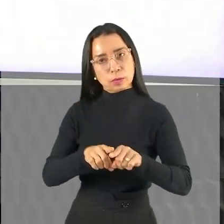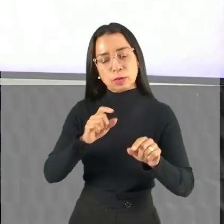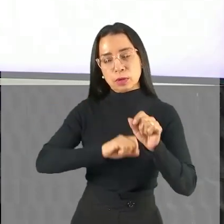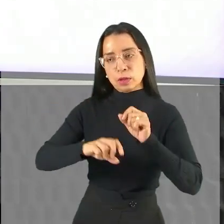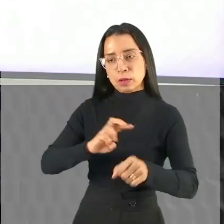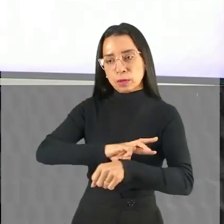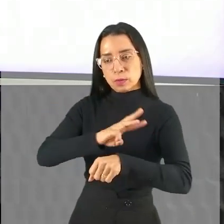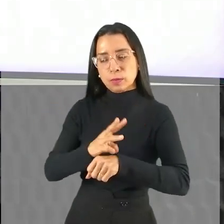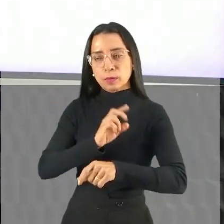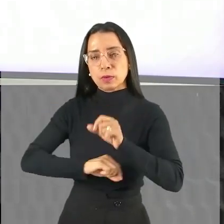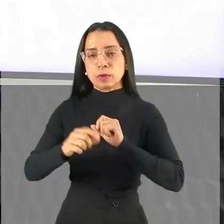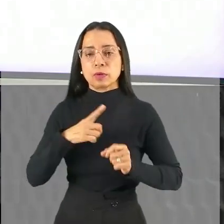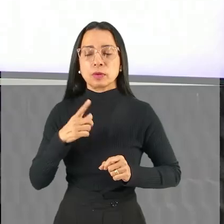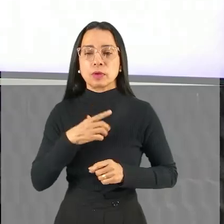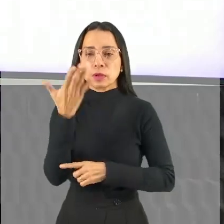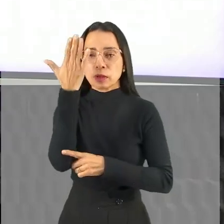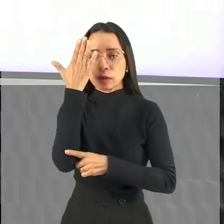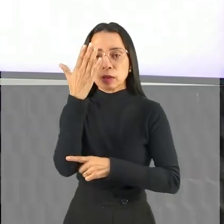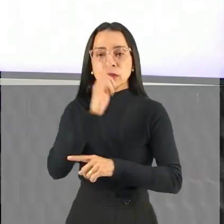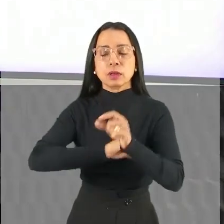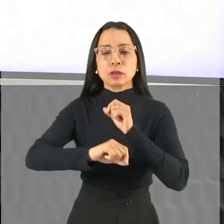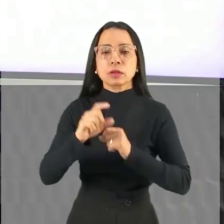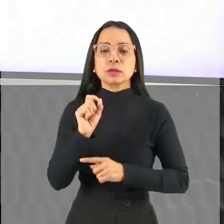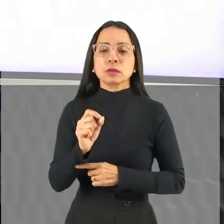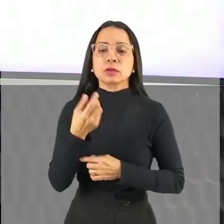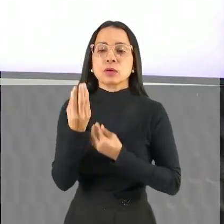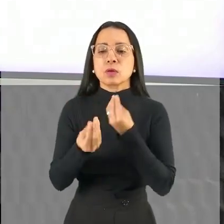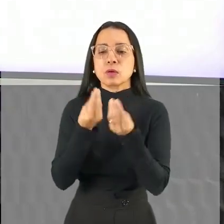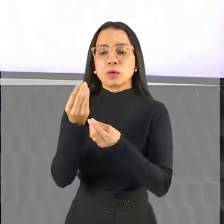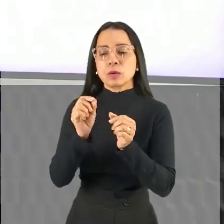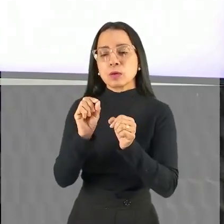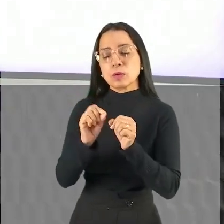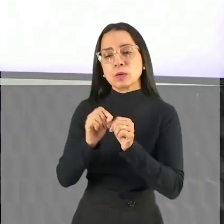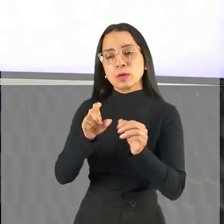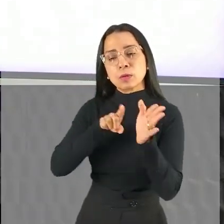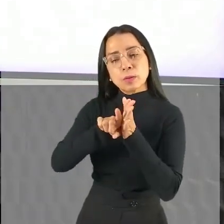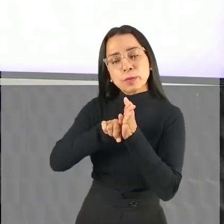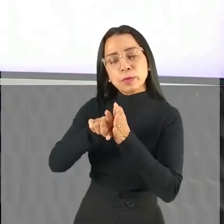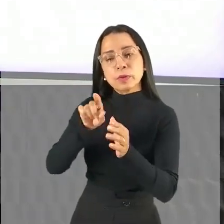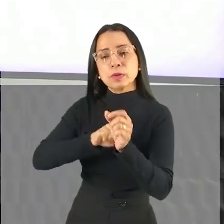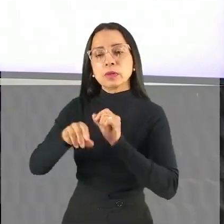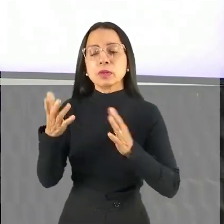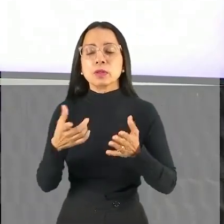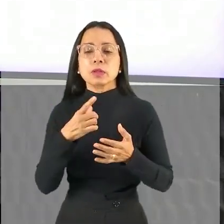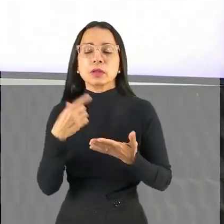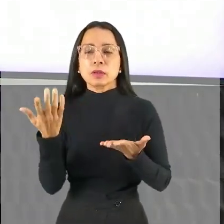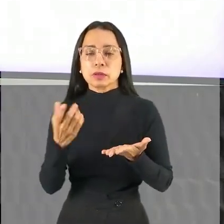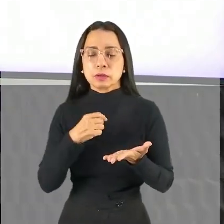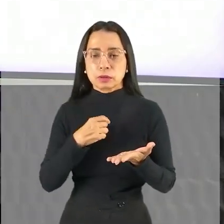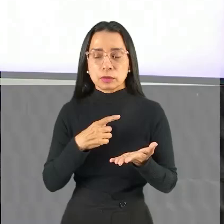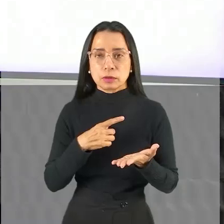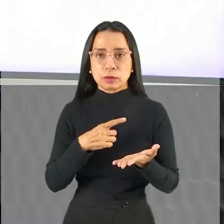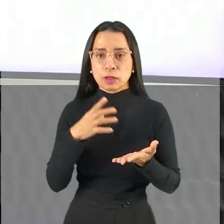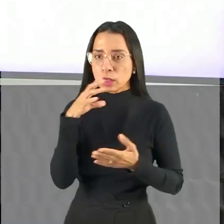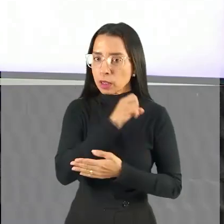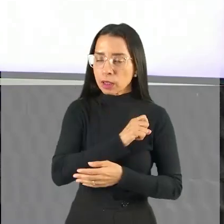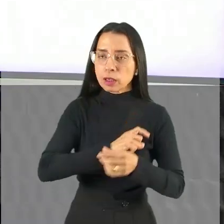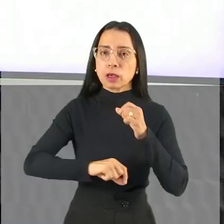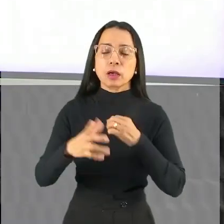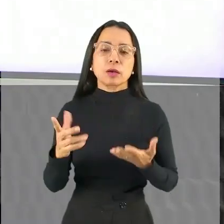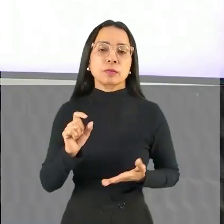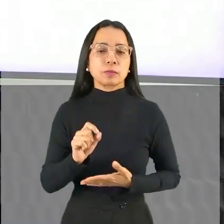UEMA. Então, você entende que quando faz uma pesquisa, para até vocês tentarem isso, uma pesquisa